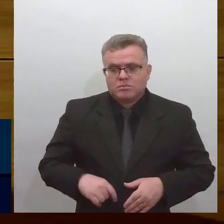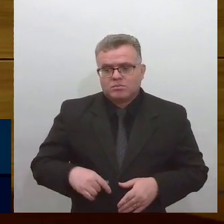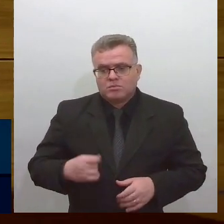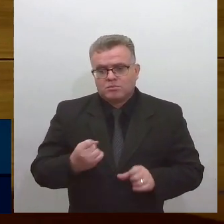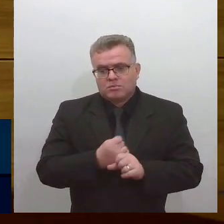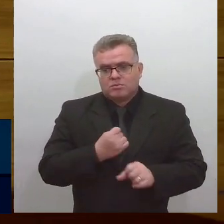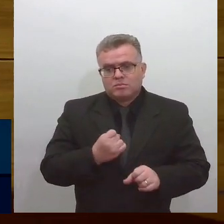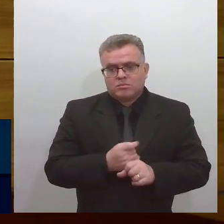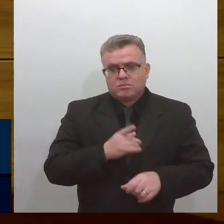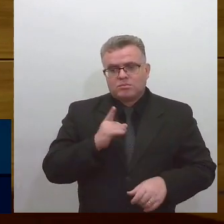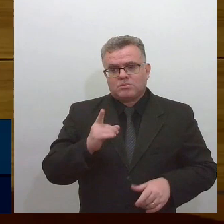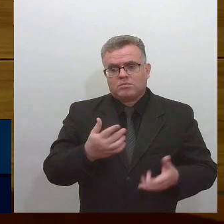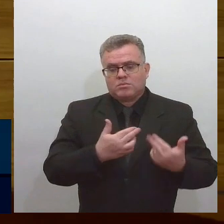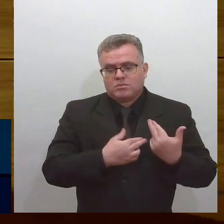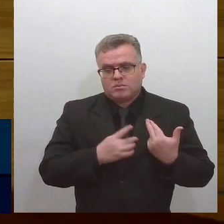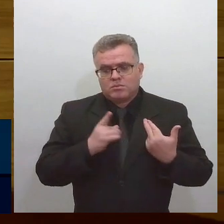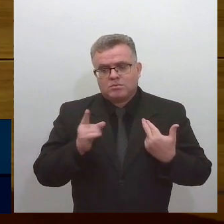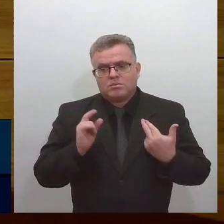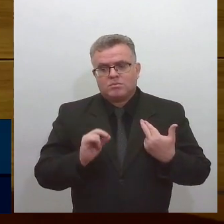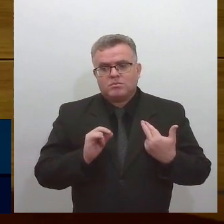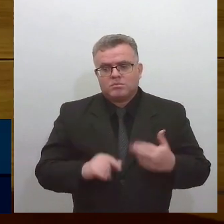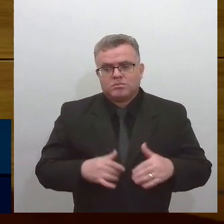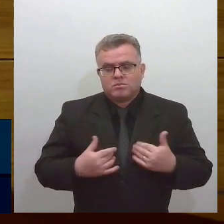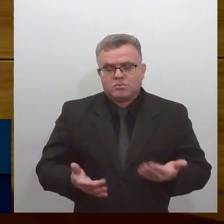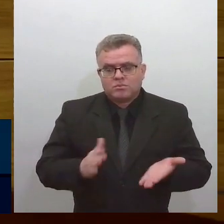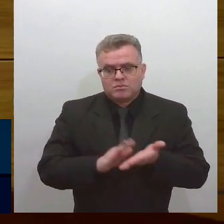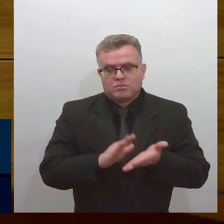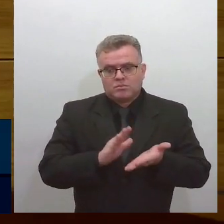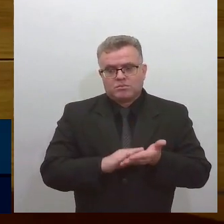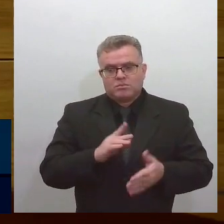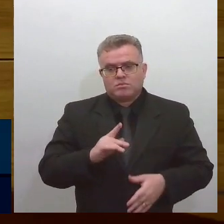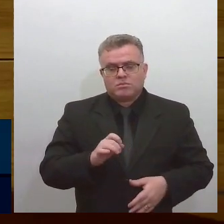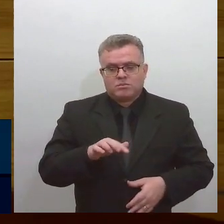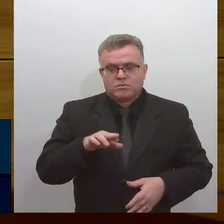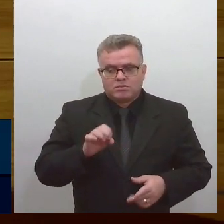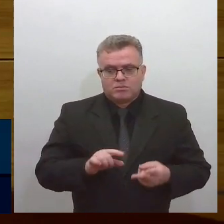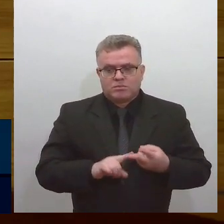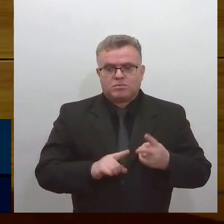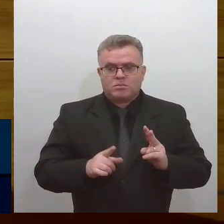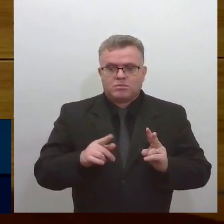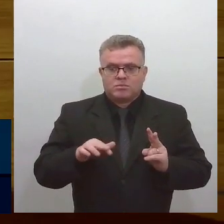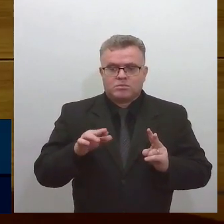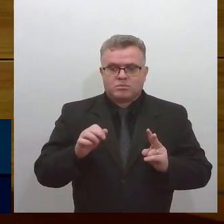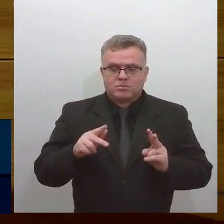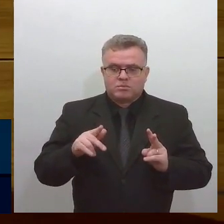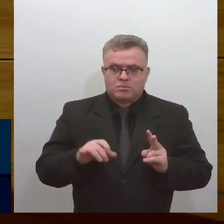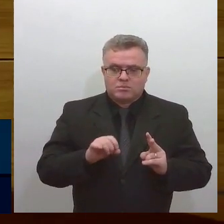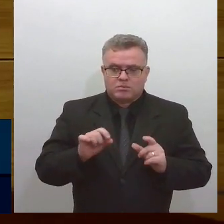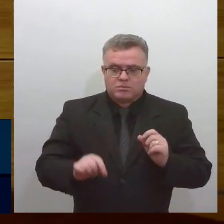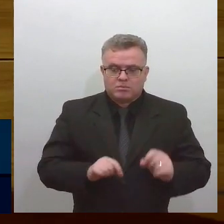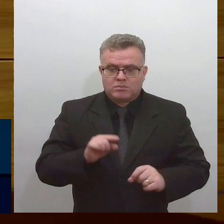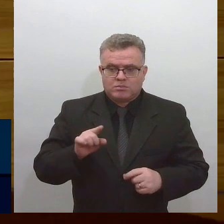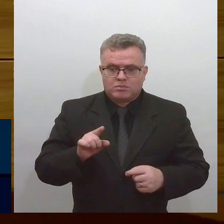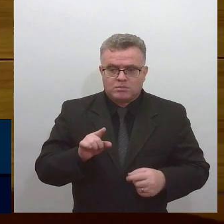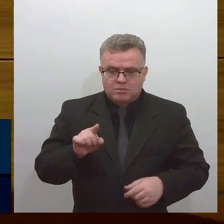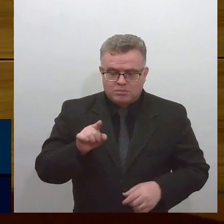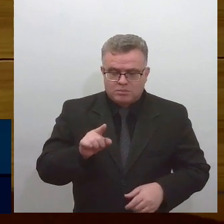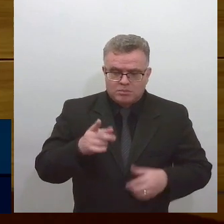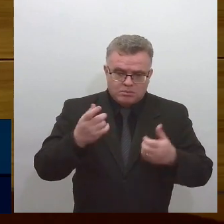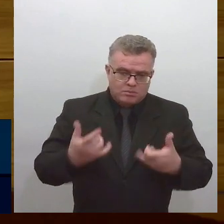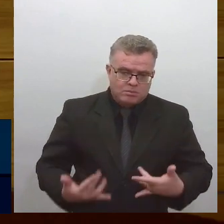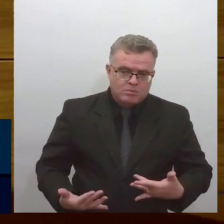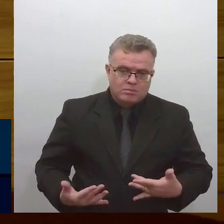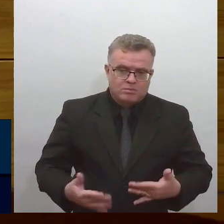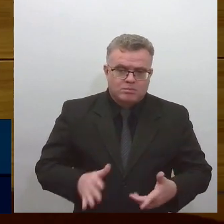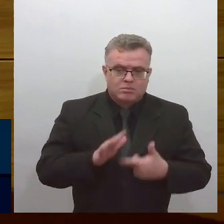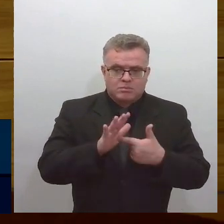sentado ali do lado então parabéns vai Alexandre Rodrigo aí são responsáveis pelas duas áreas que senhor sen acabou de elogiar